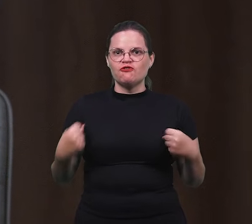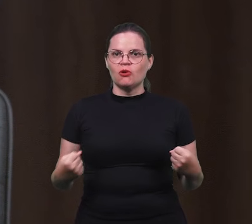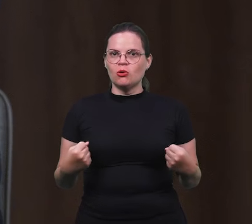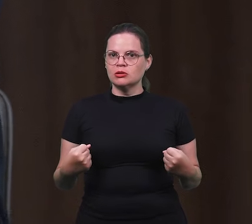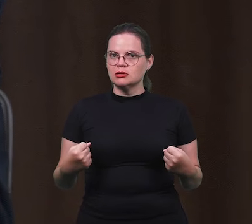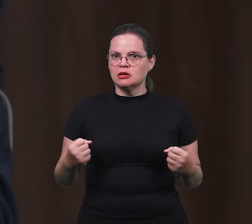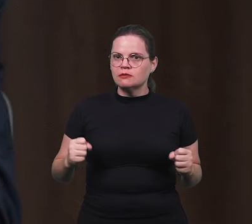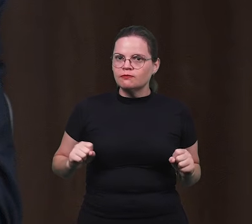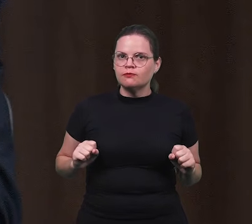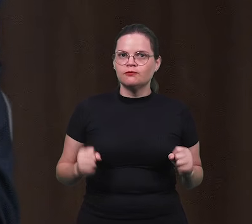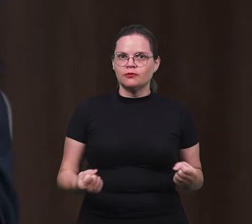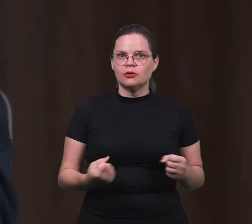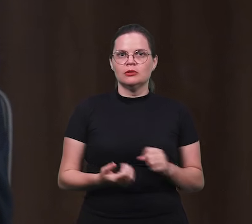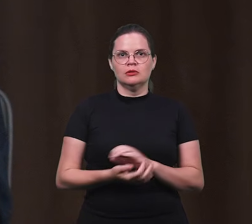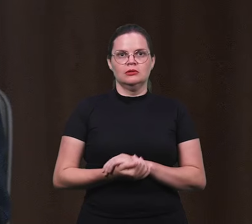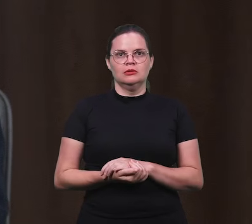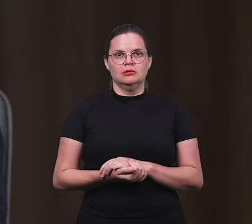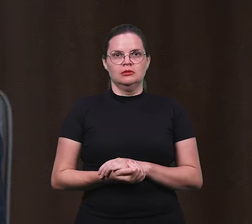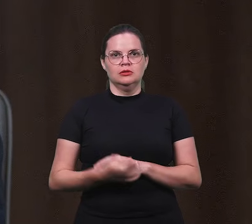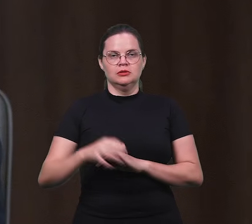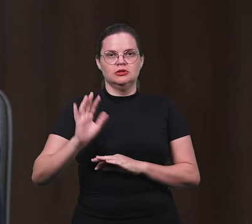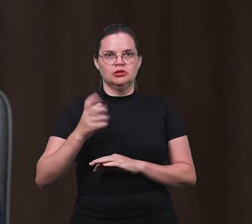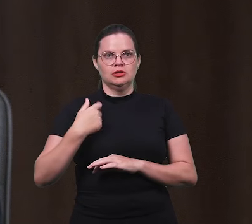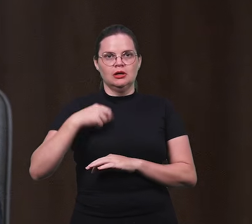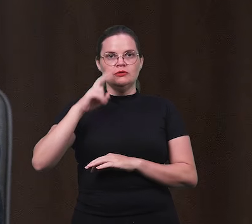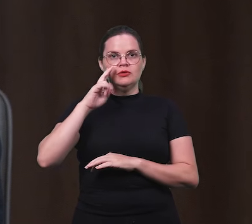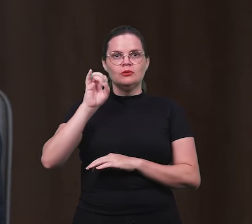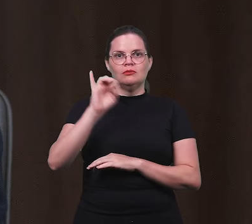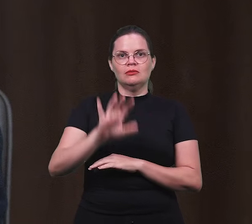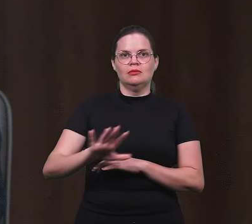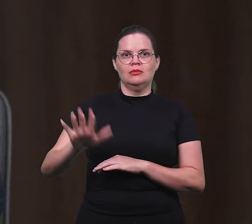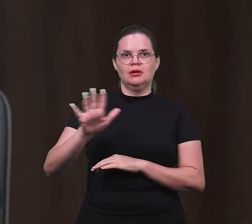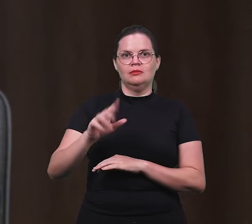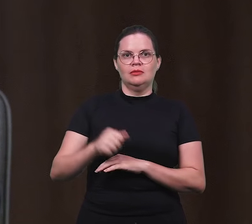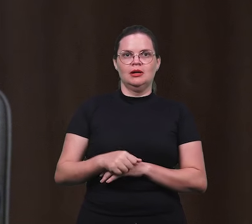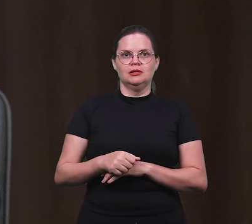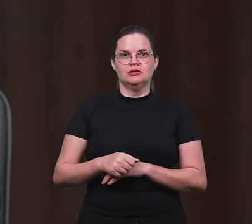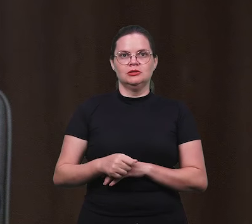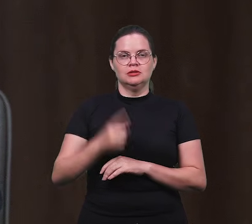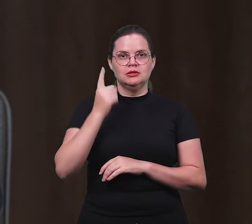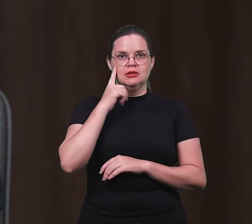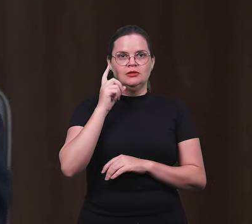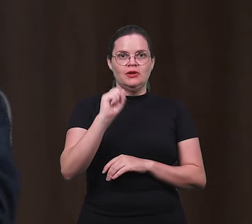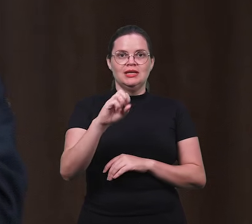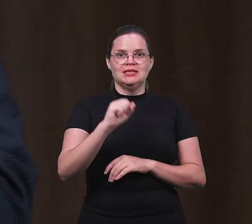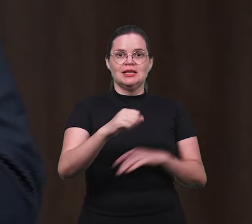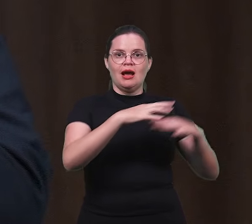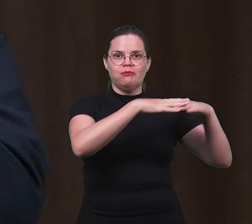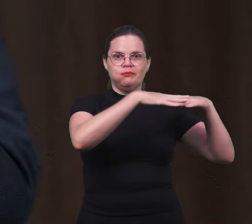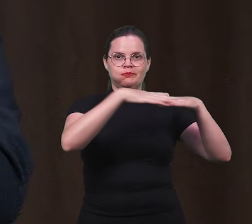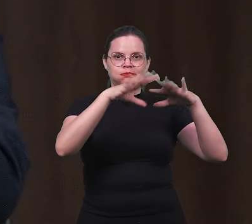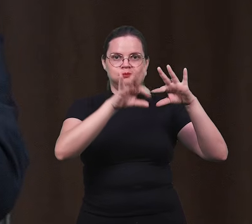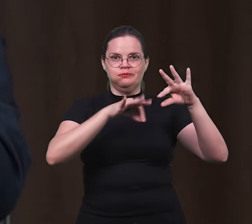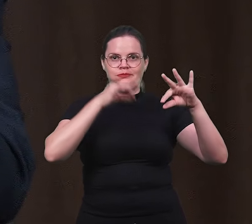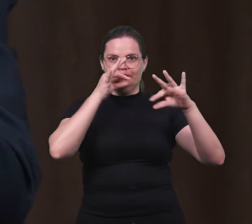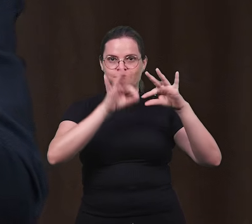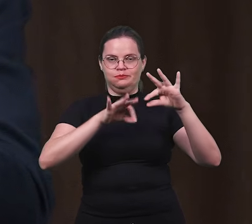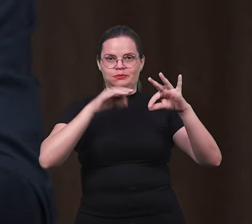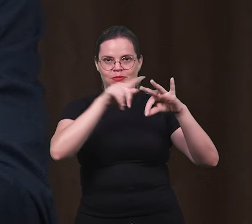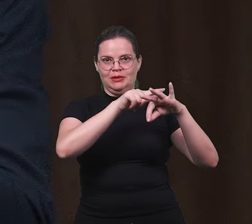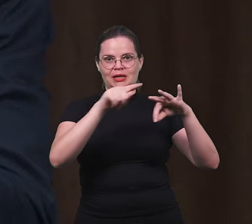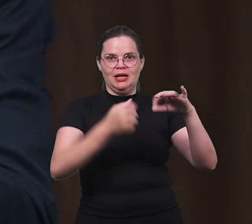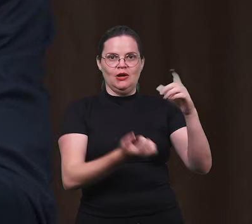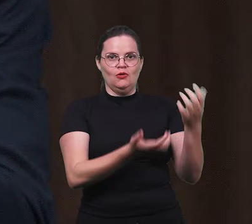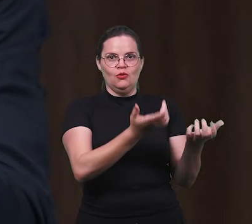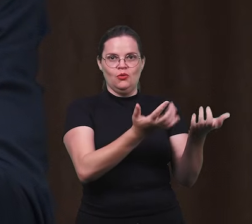que pode ter, até uma vez vi essa imagem, já vi essa imagem, um incêndio numa vinha, e toda a